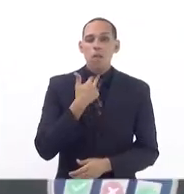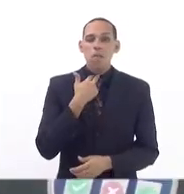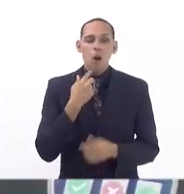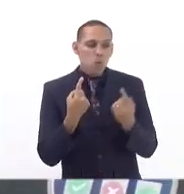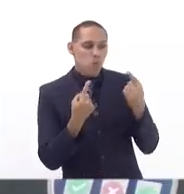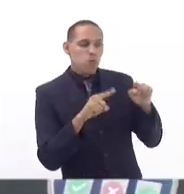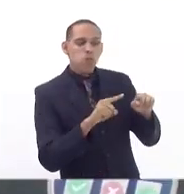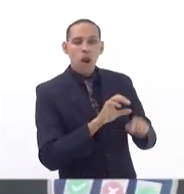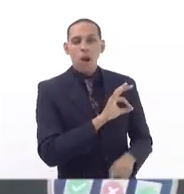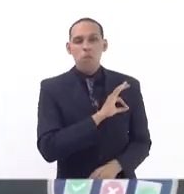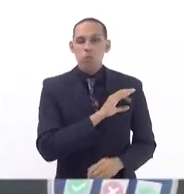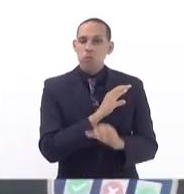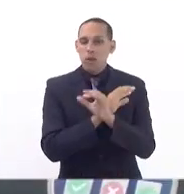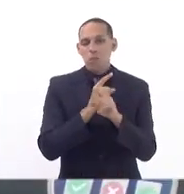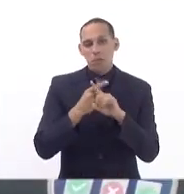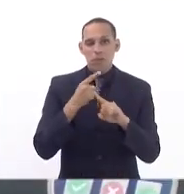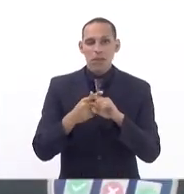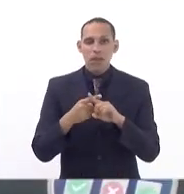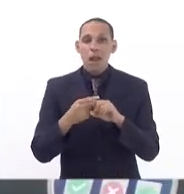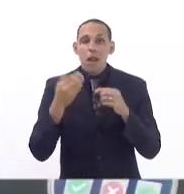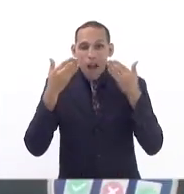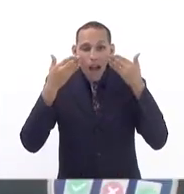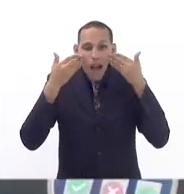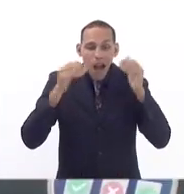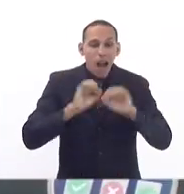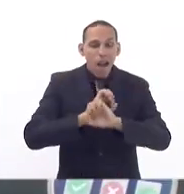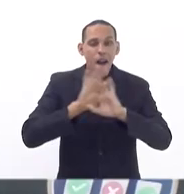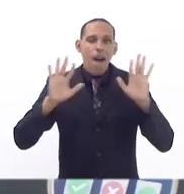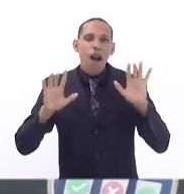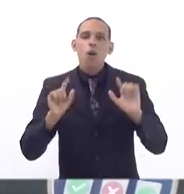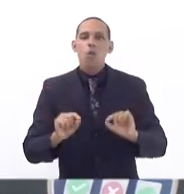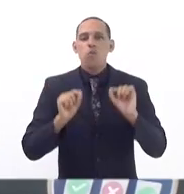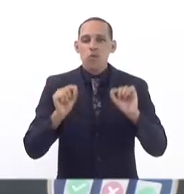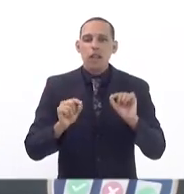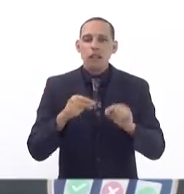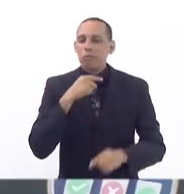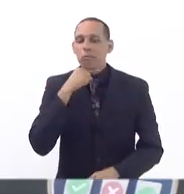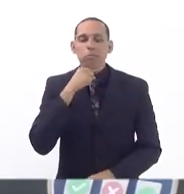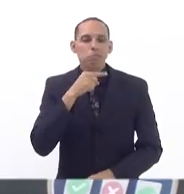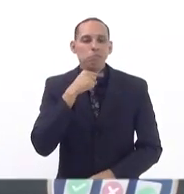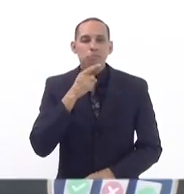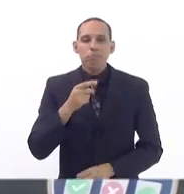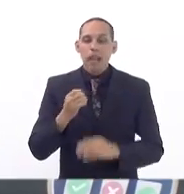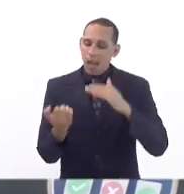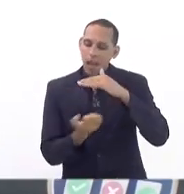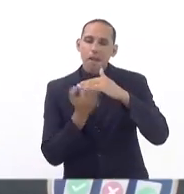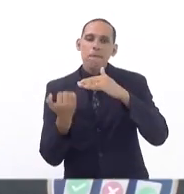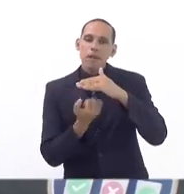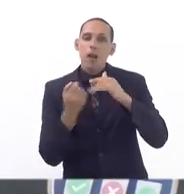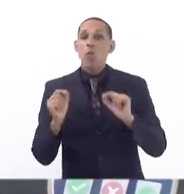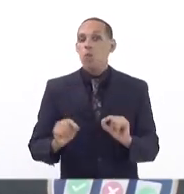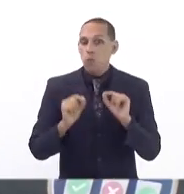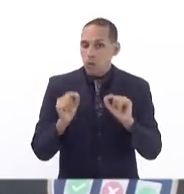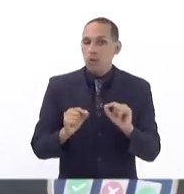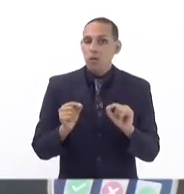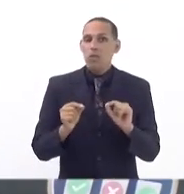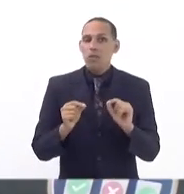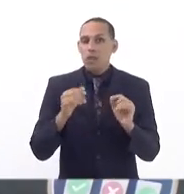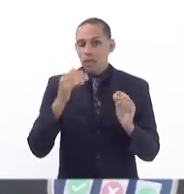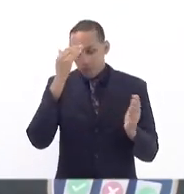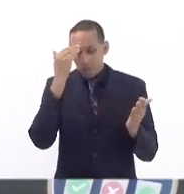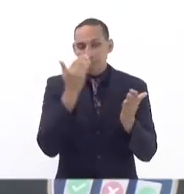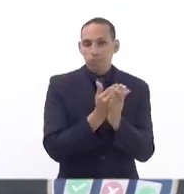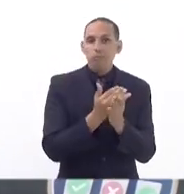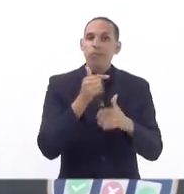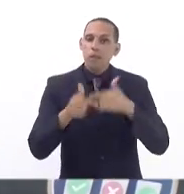da Polícia Civil porque na verdade Explicita uma incapacidade da empresa concessionária de cumprir com a sua